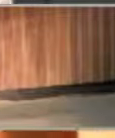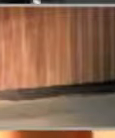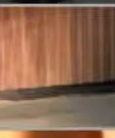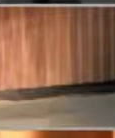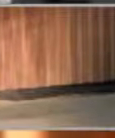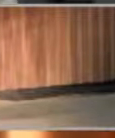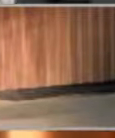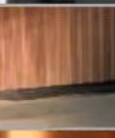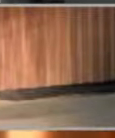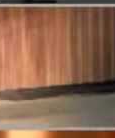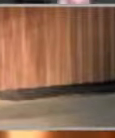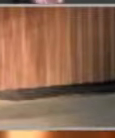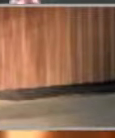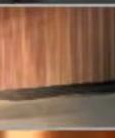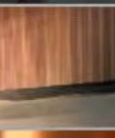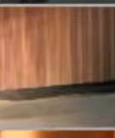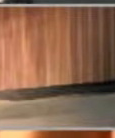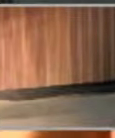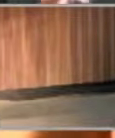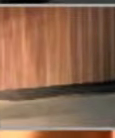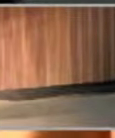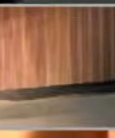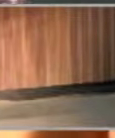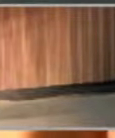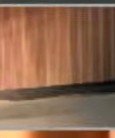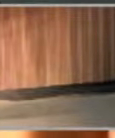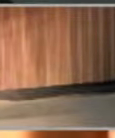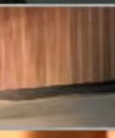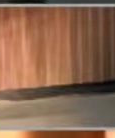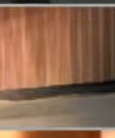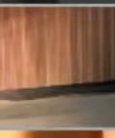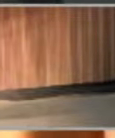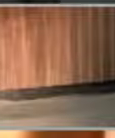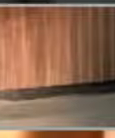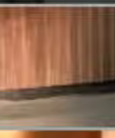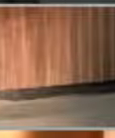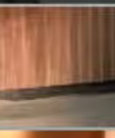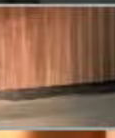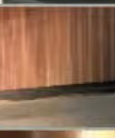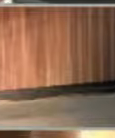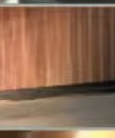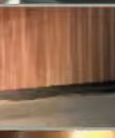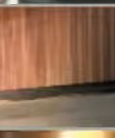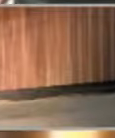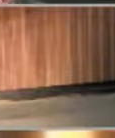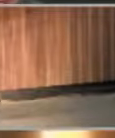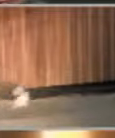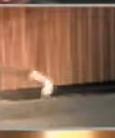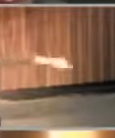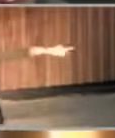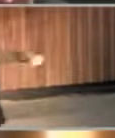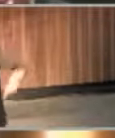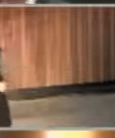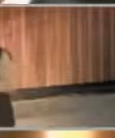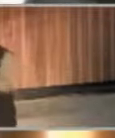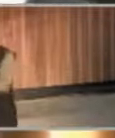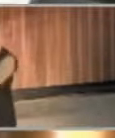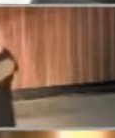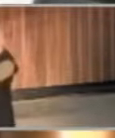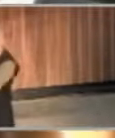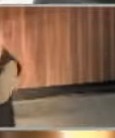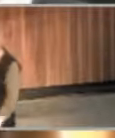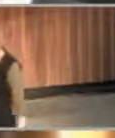e agora a família deixara de ser o centro da fé para se tornar a base militar de defesa